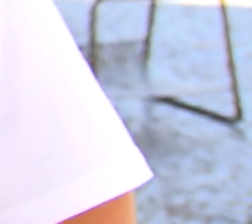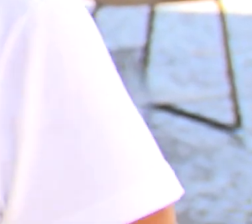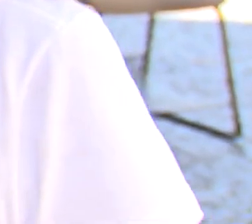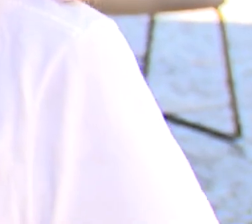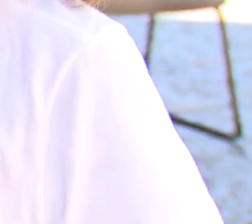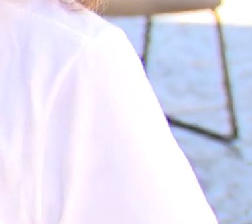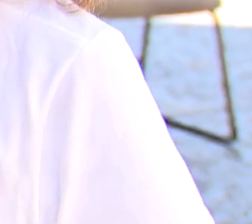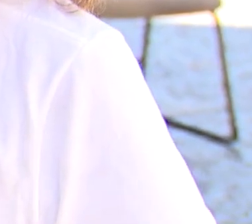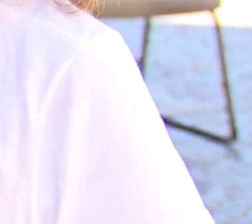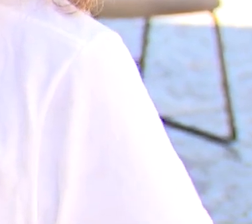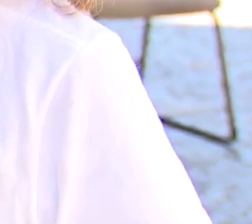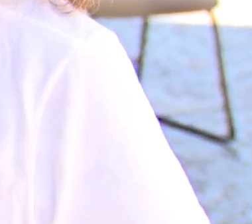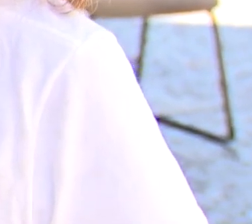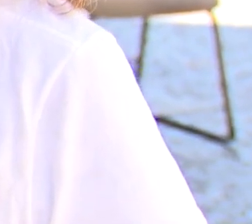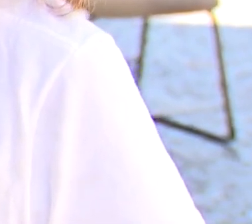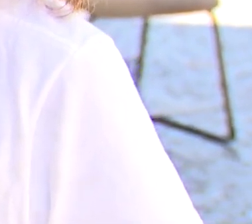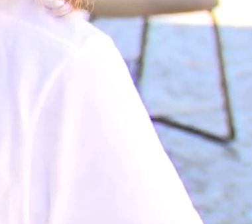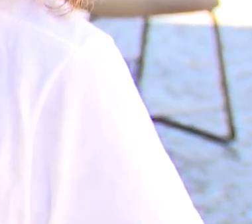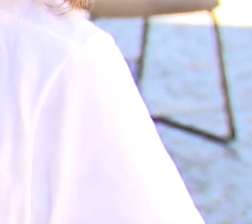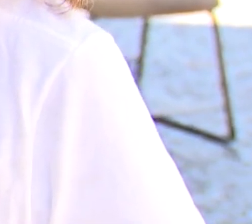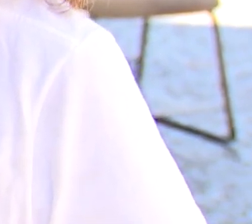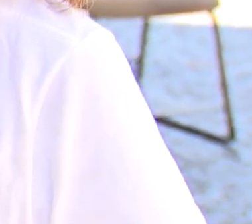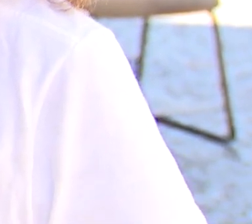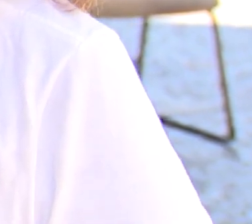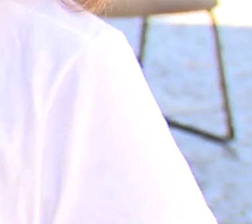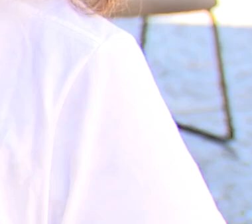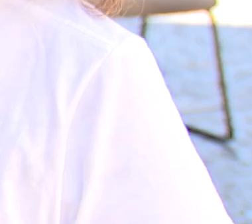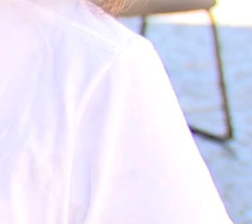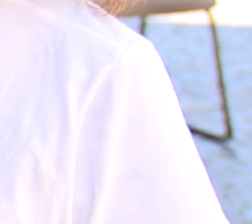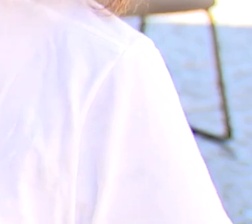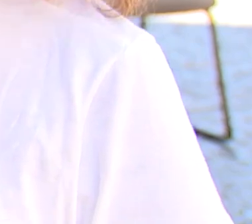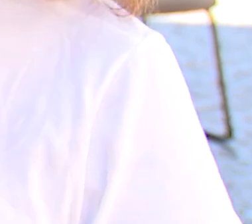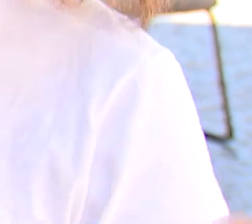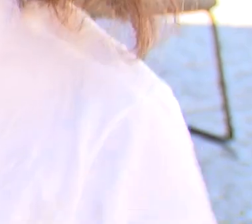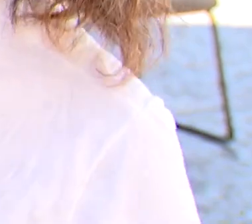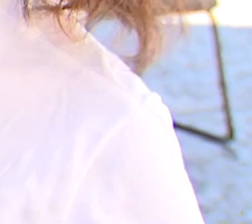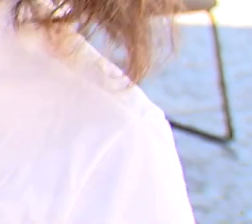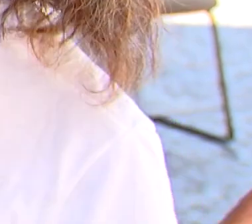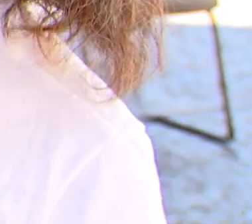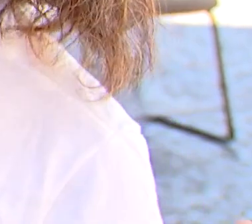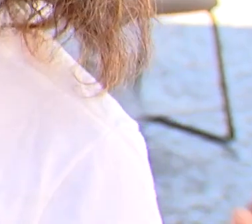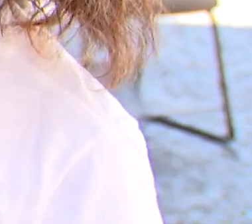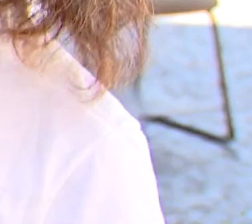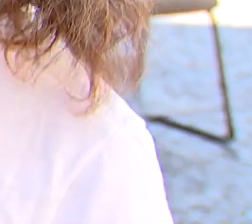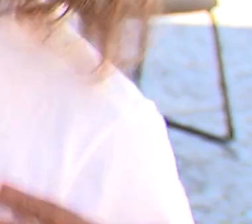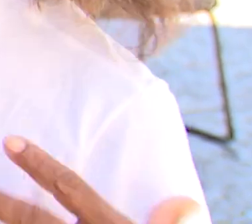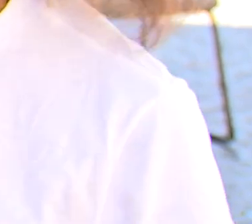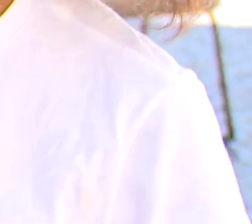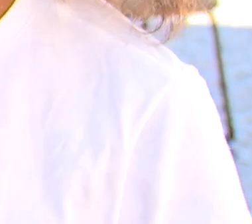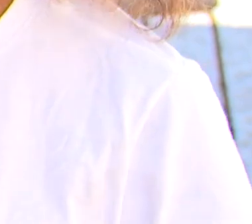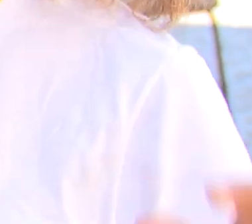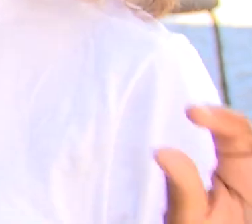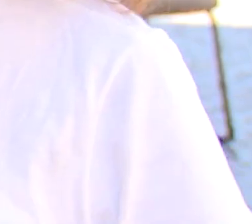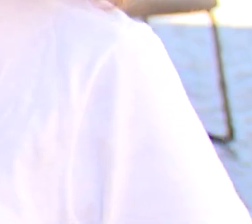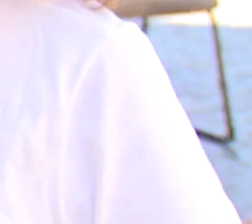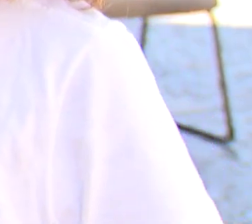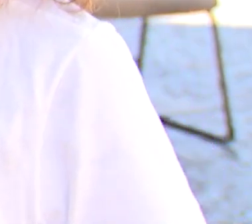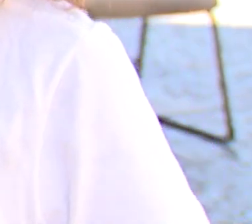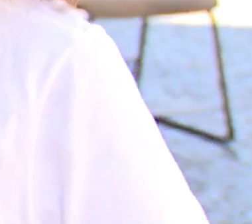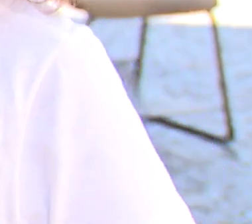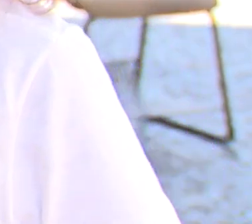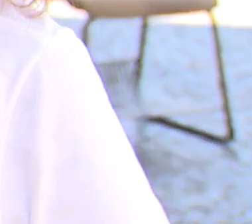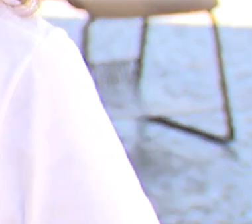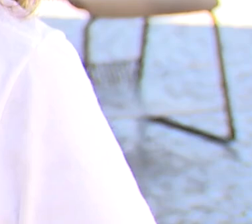sua memória e do seu coração, deve ter muita coisa aí guardado. Ah, tem. Posso cantar uma musiquinha? Pode. Se eu sempre gosto assim.